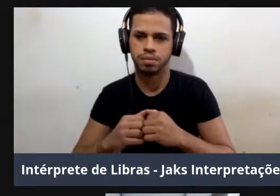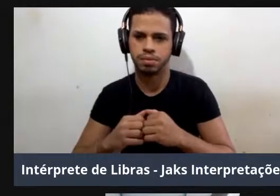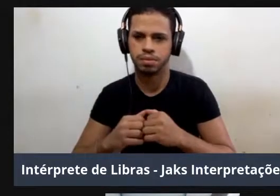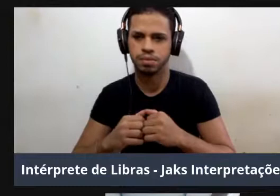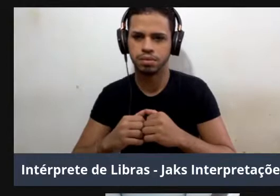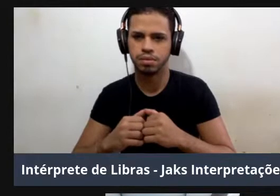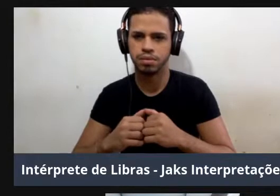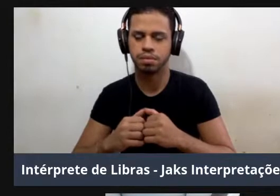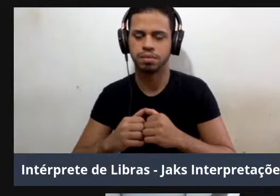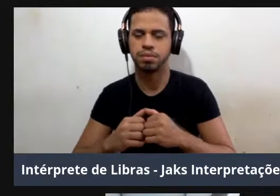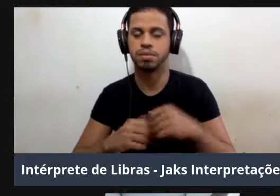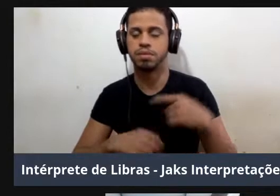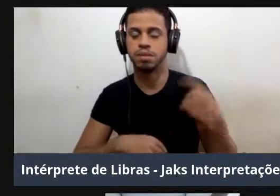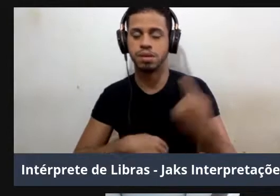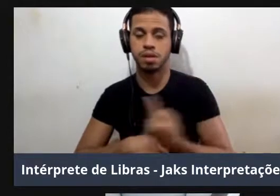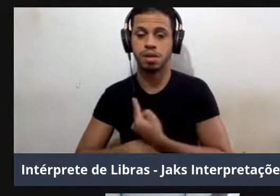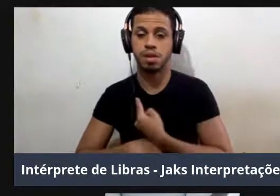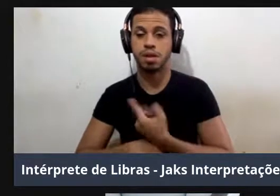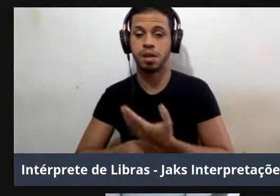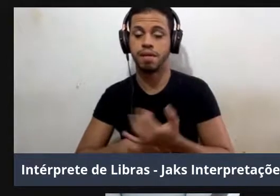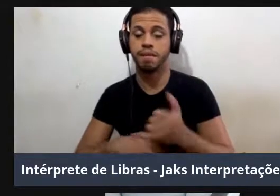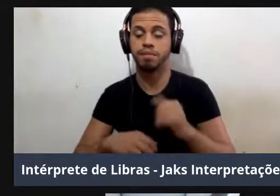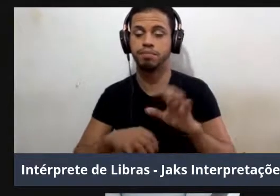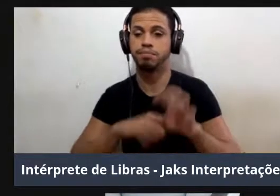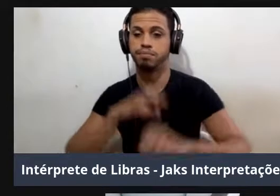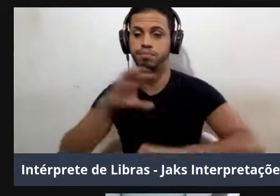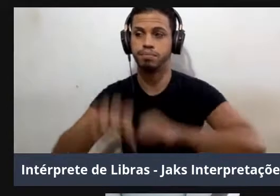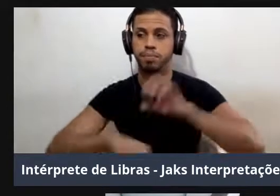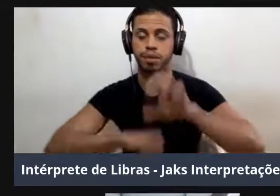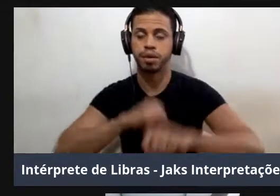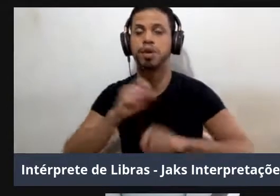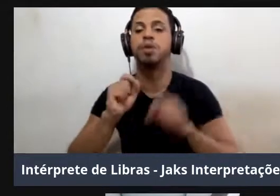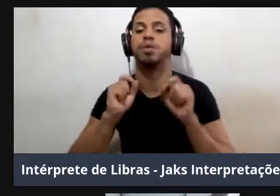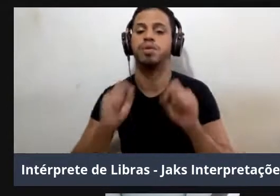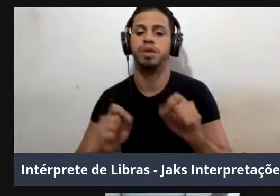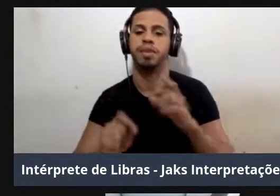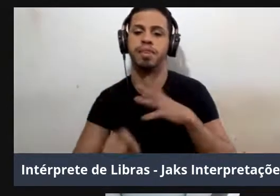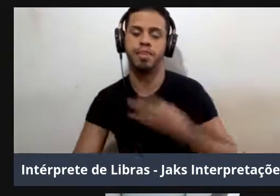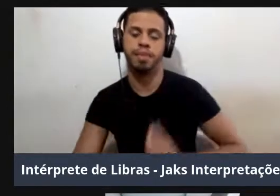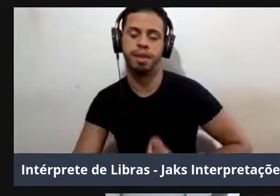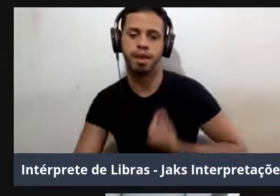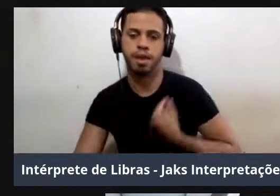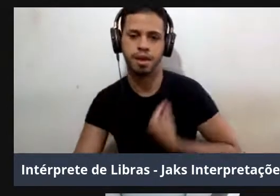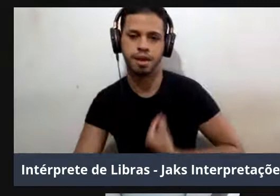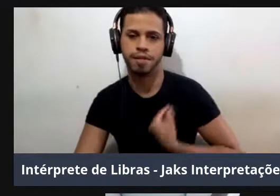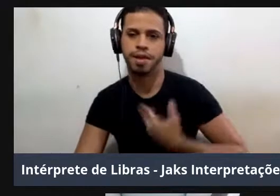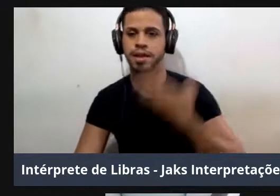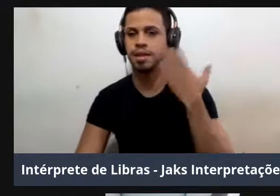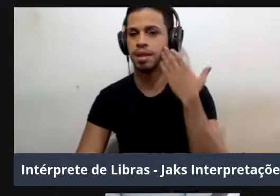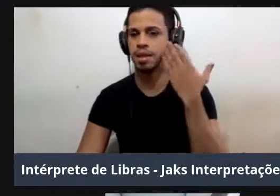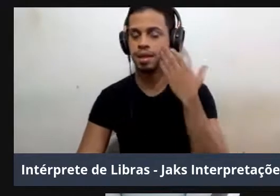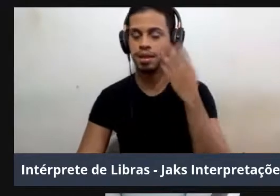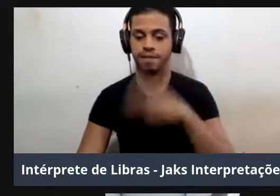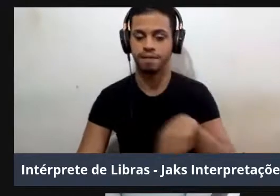buscando com que elas tenham, elas sejam vistas e